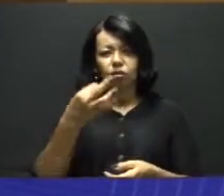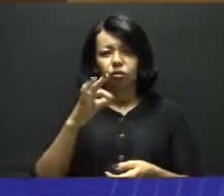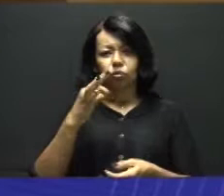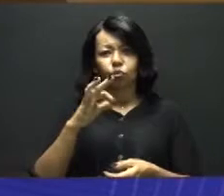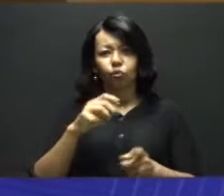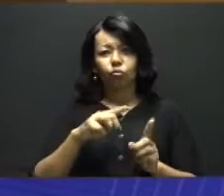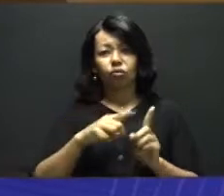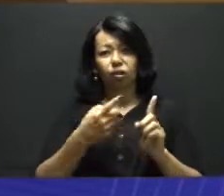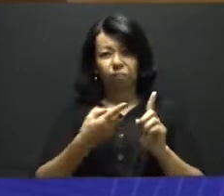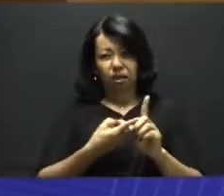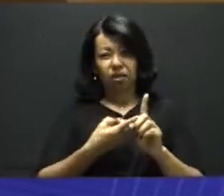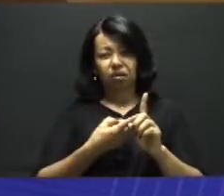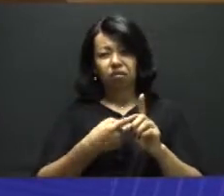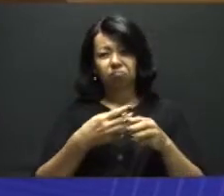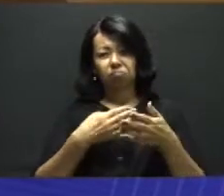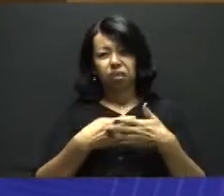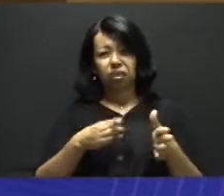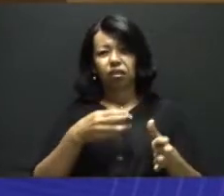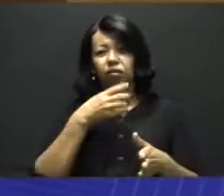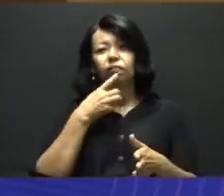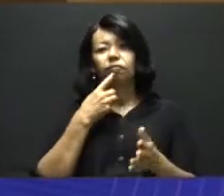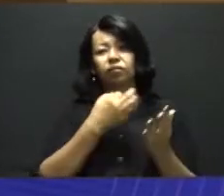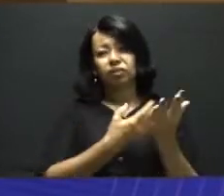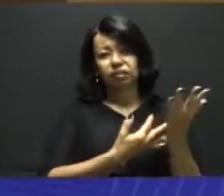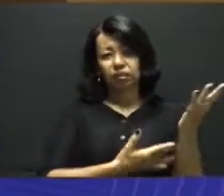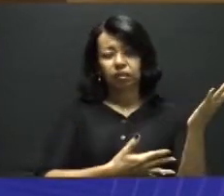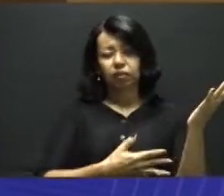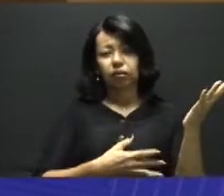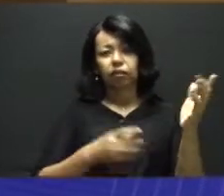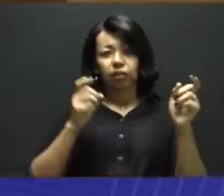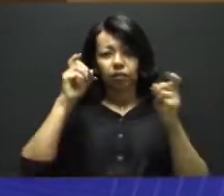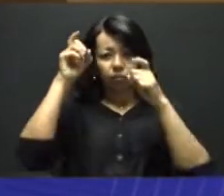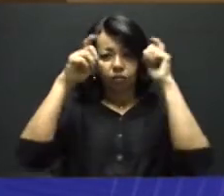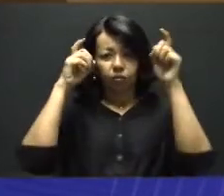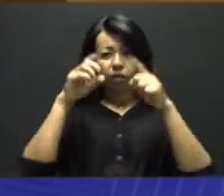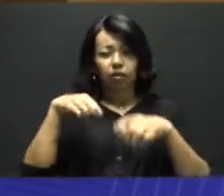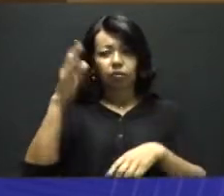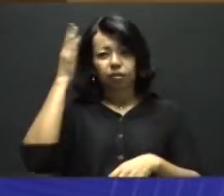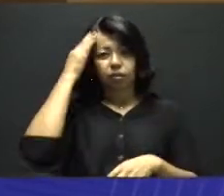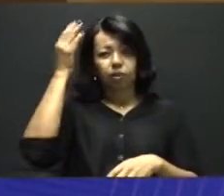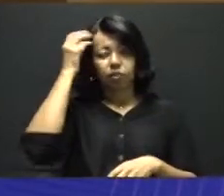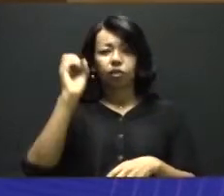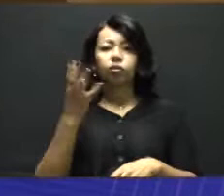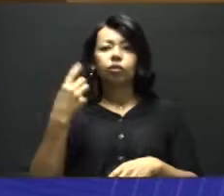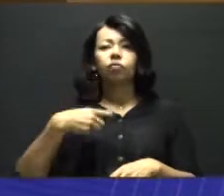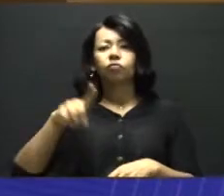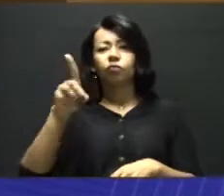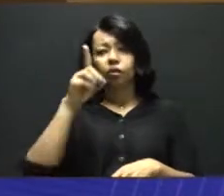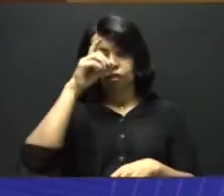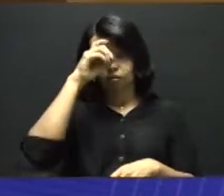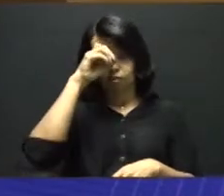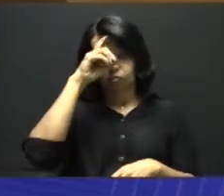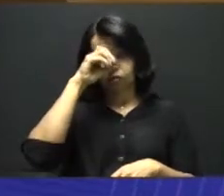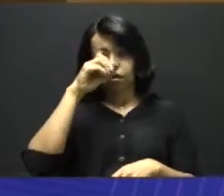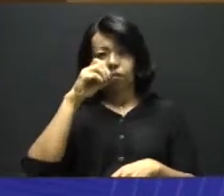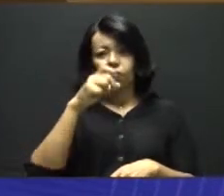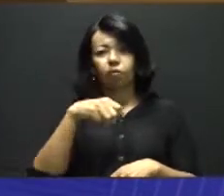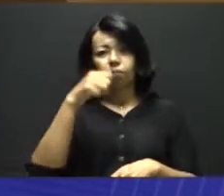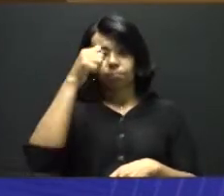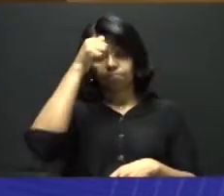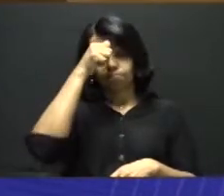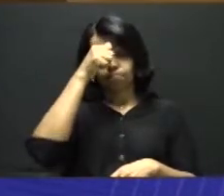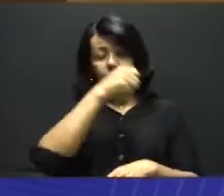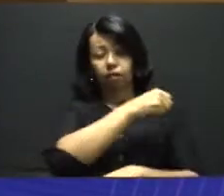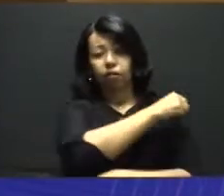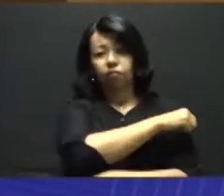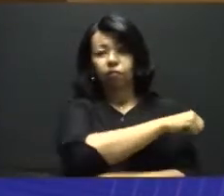daí começou a perder muito sangue desesperada para saber o que tinha ocorrido foi o hospital ea enfermeira disse que ela